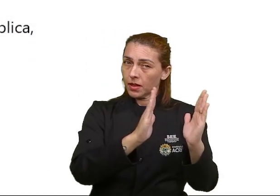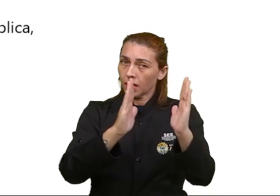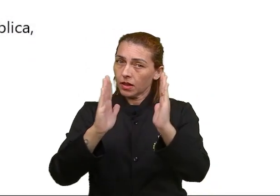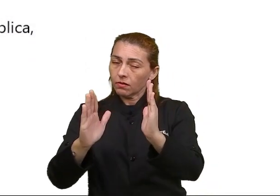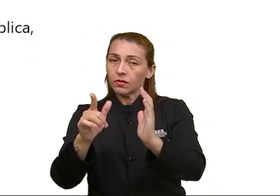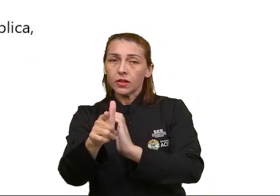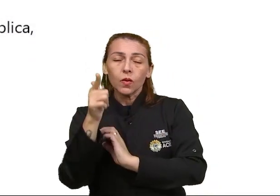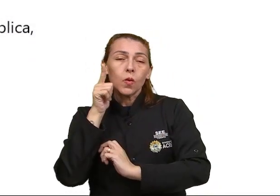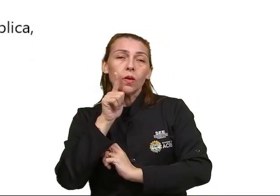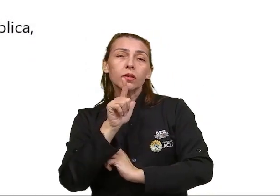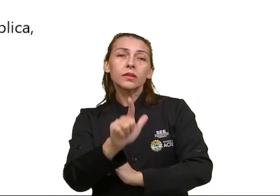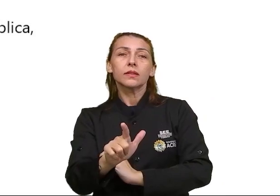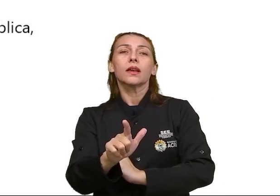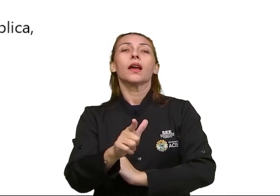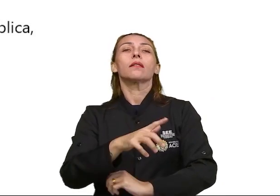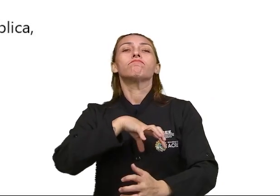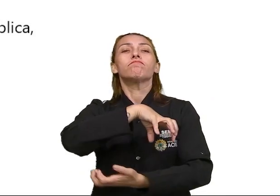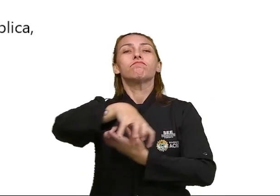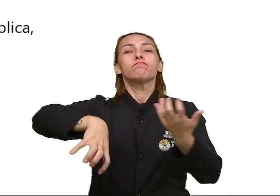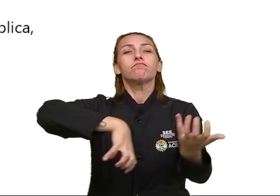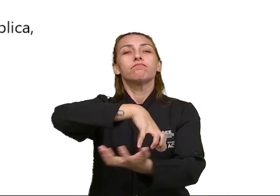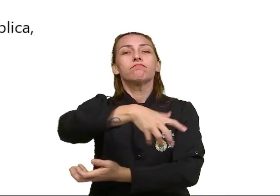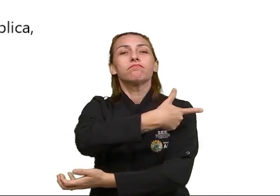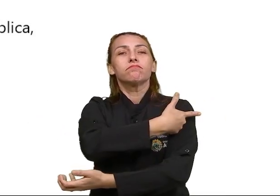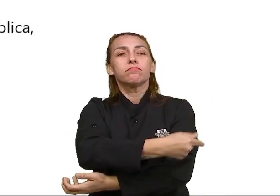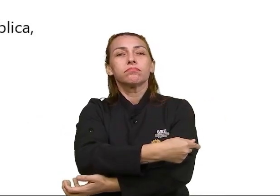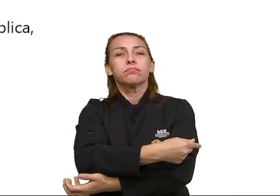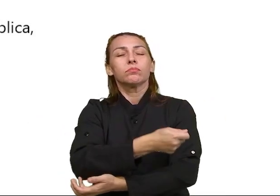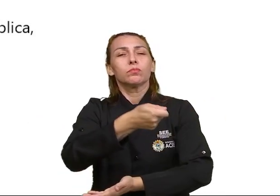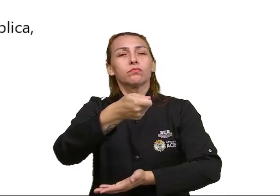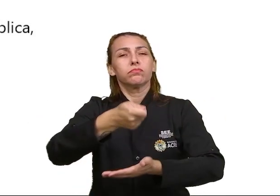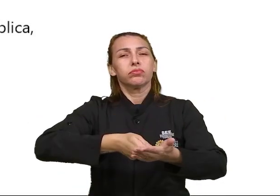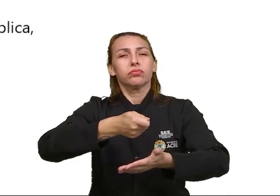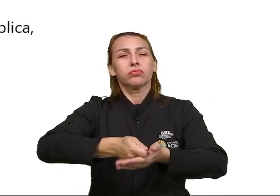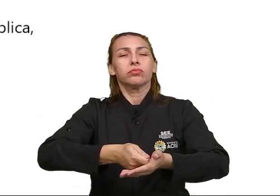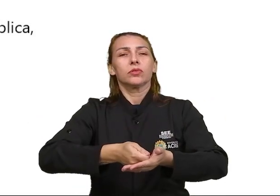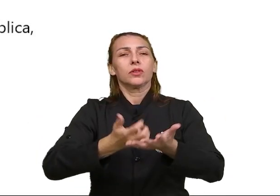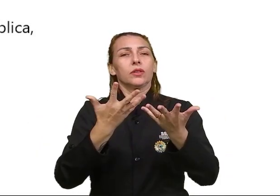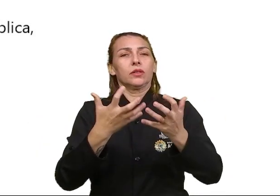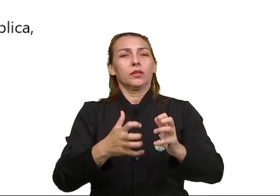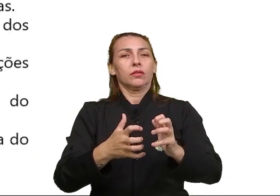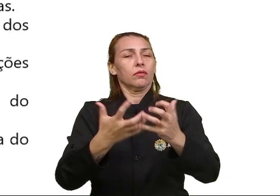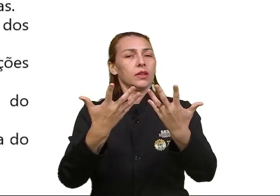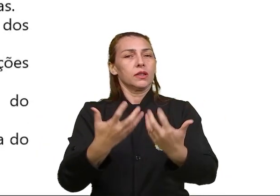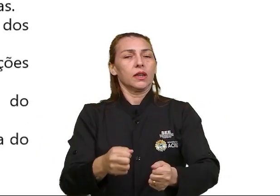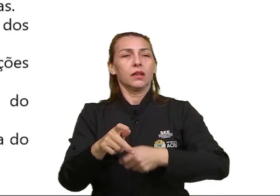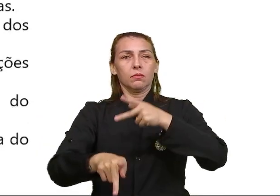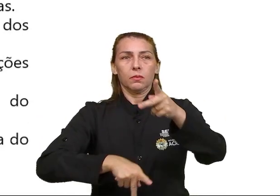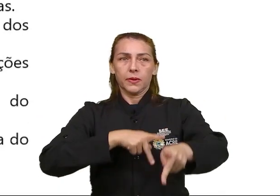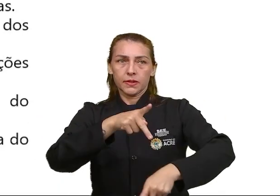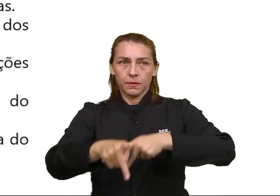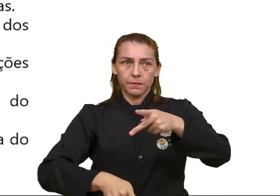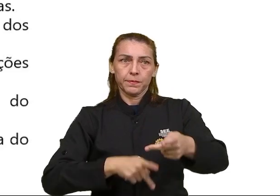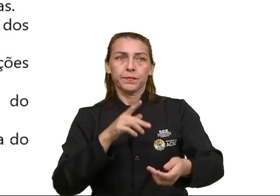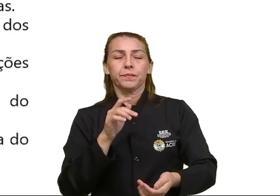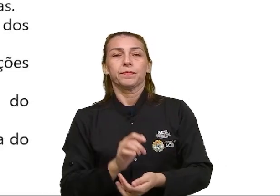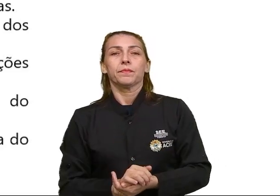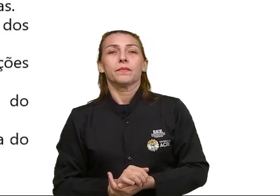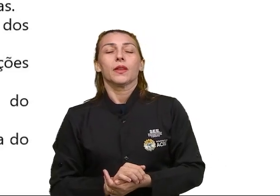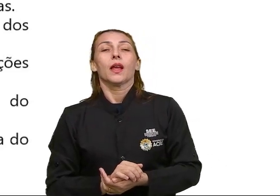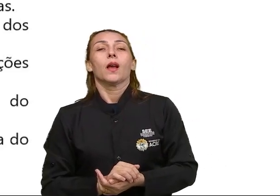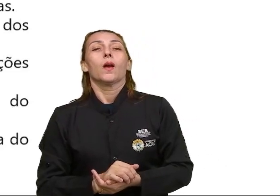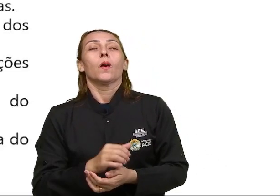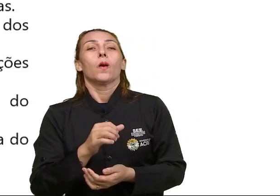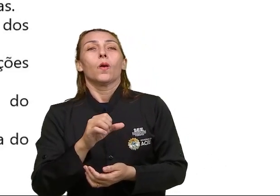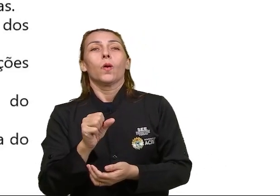você consegue associar a revolta da vacina à resistência dos populares. Vamos para mais uma questão? Questão